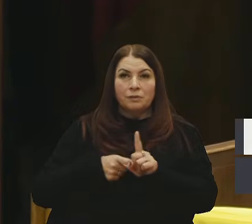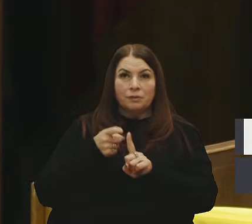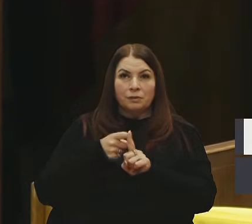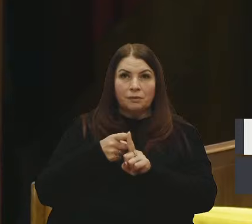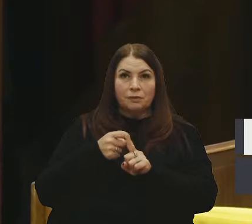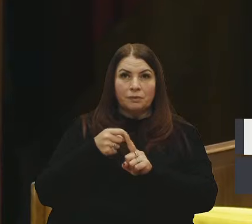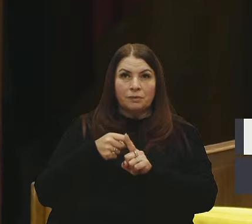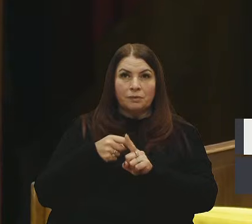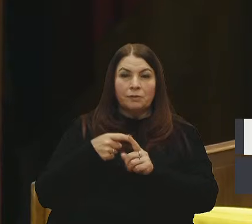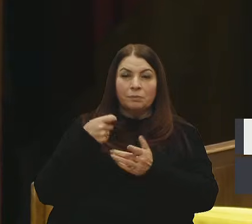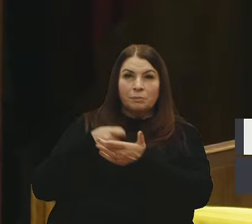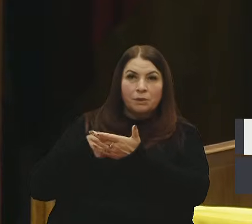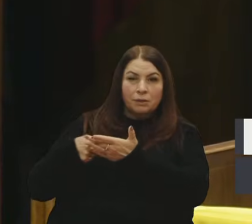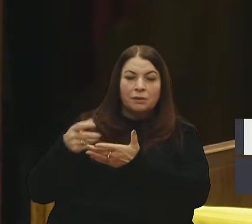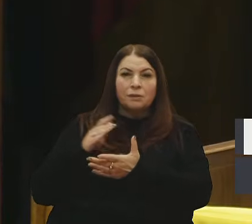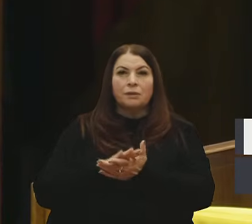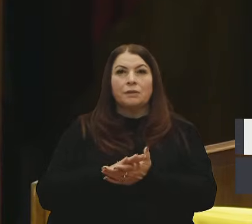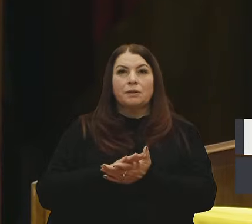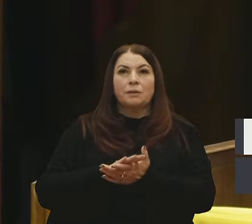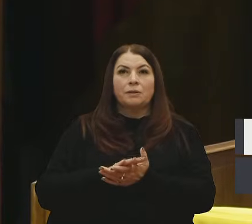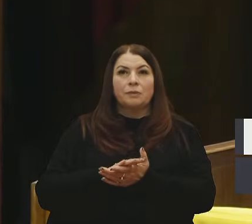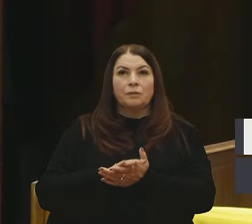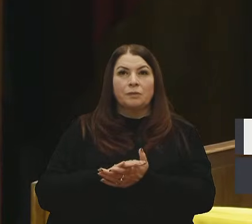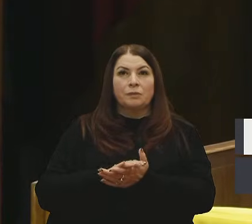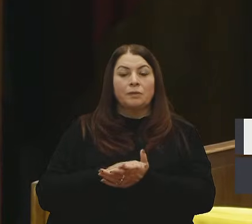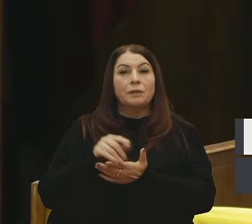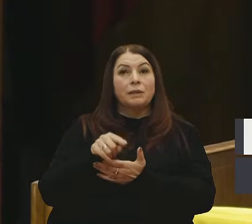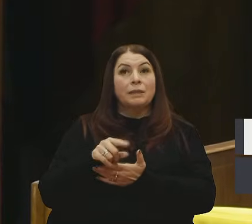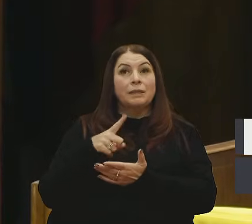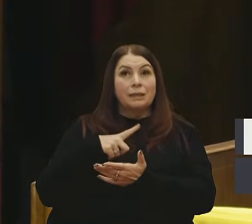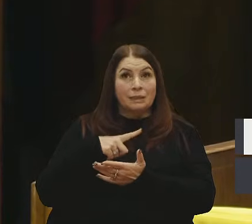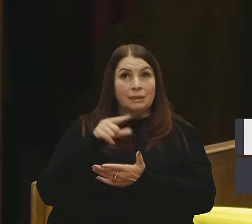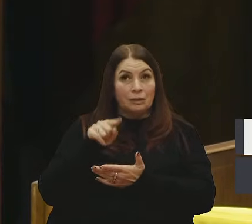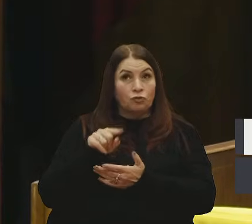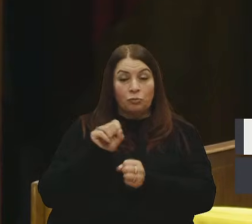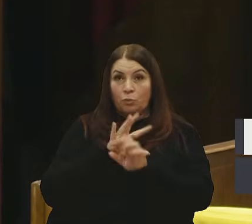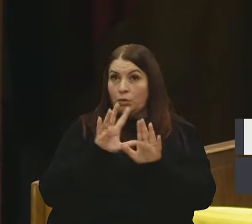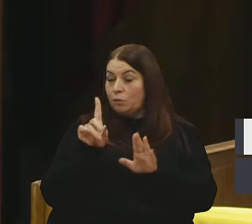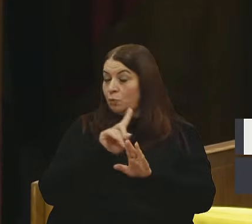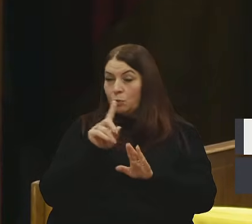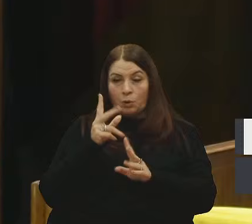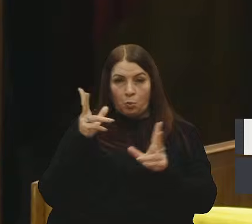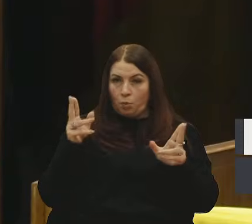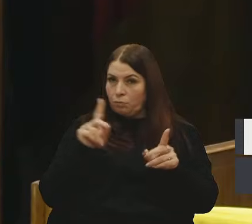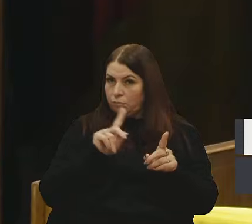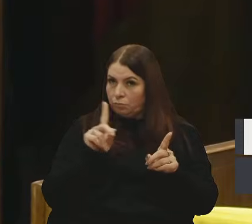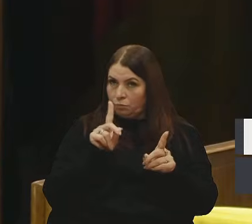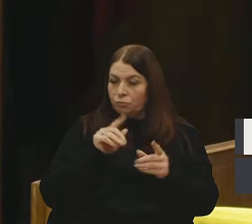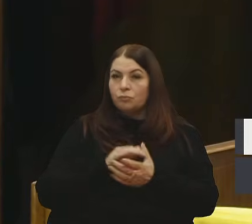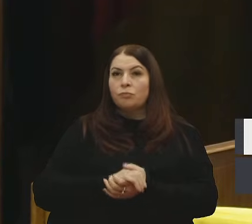do desembolso efetivo, ou seja, eles estão deixando claro que não são a mesma coisa,